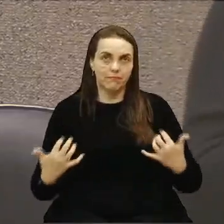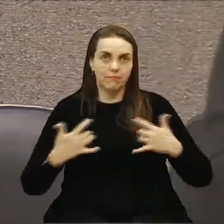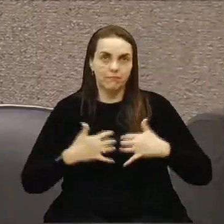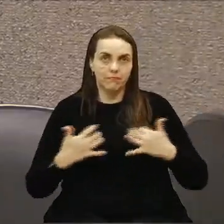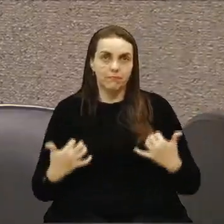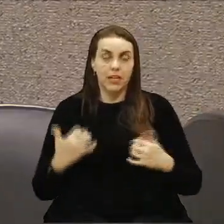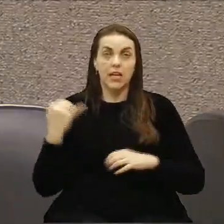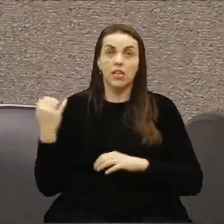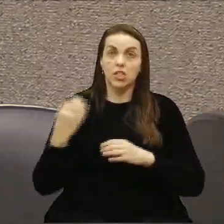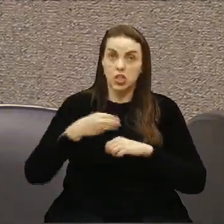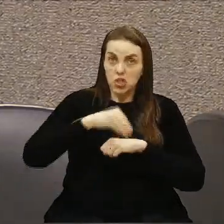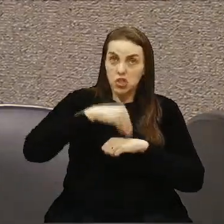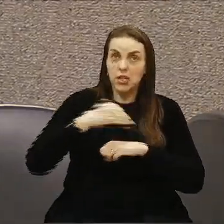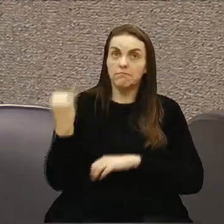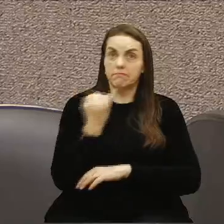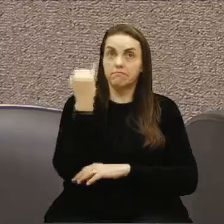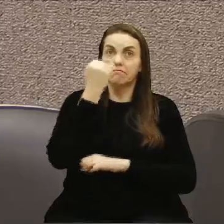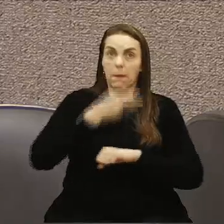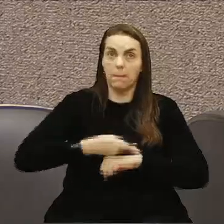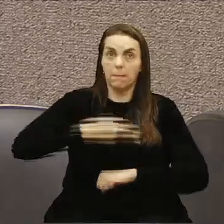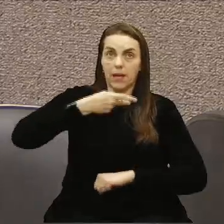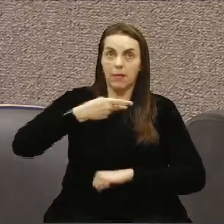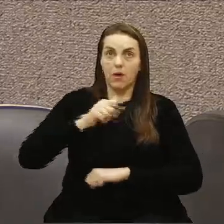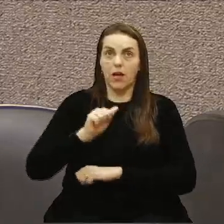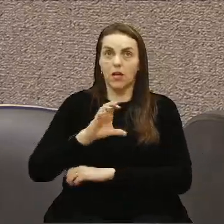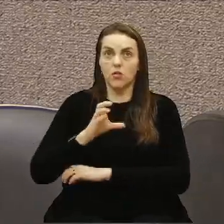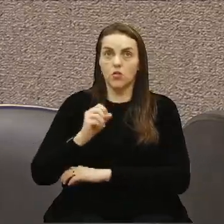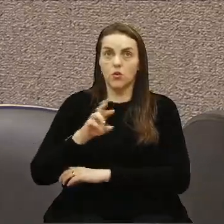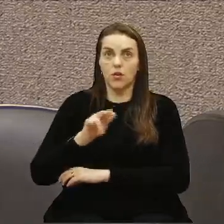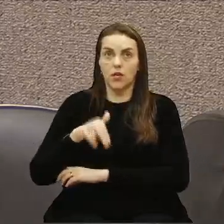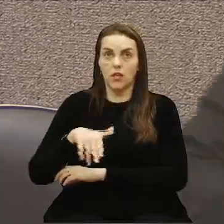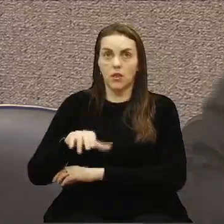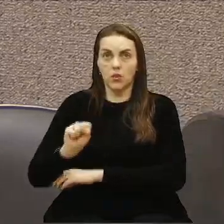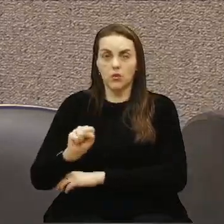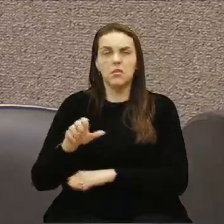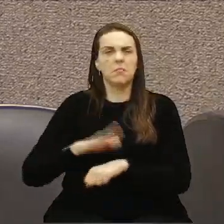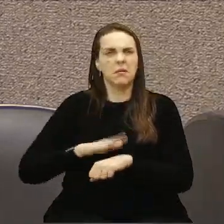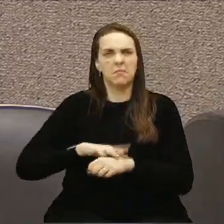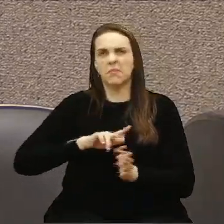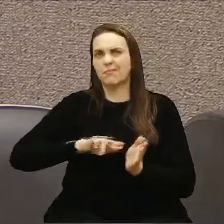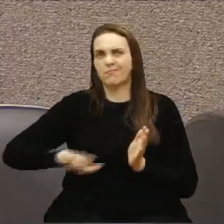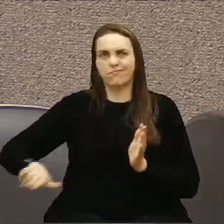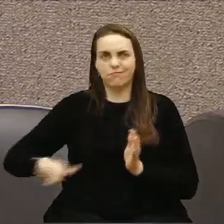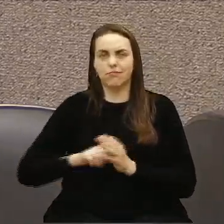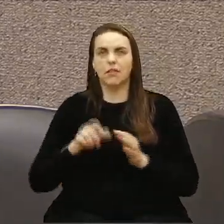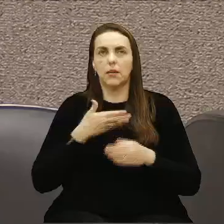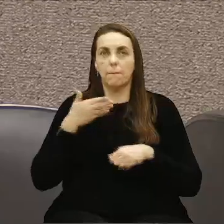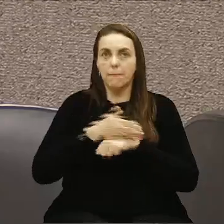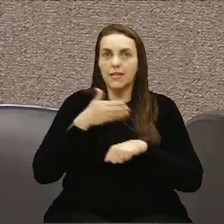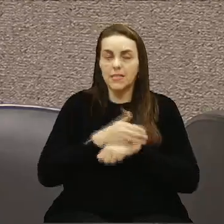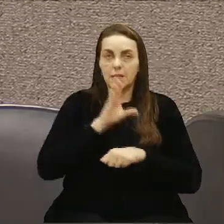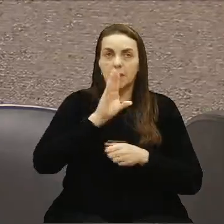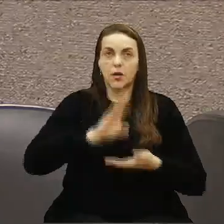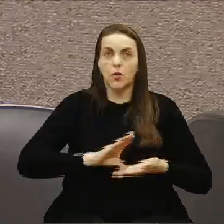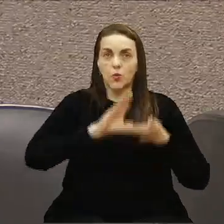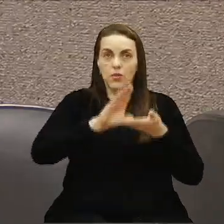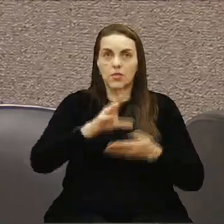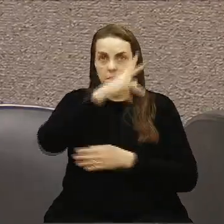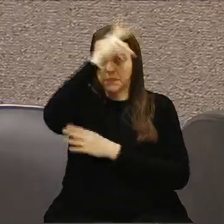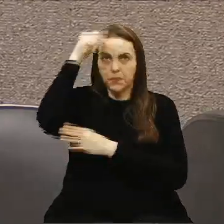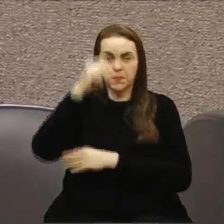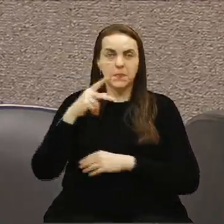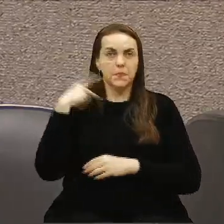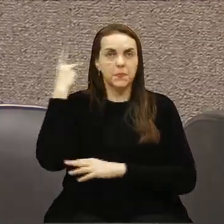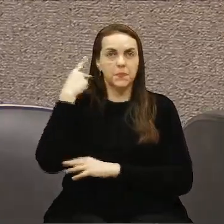indicações importantes para o Prêmio Açoriano já em vários momentos, integrou também e é envolvido no Conselho Municipal de